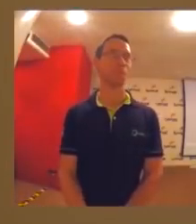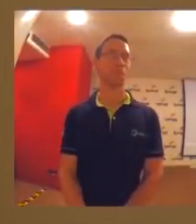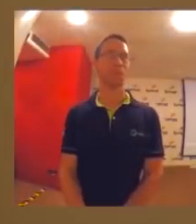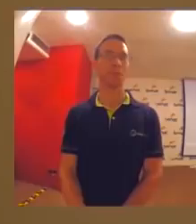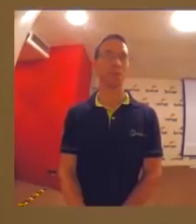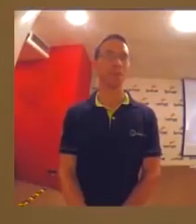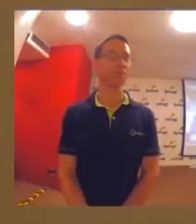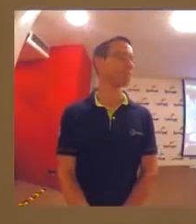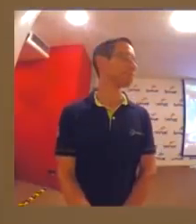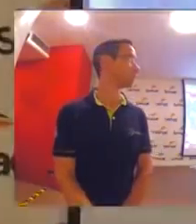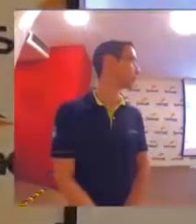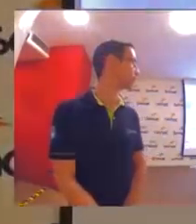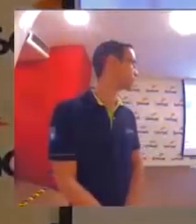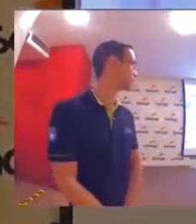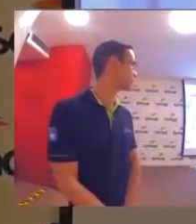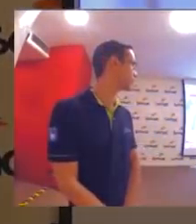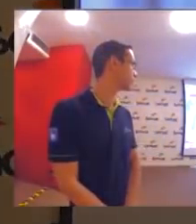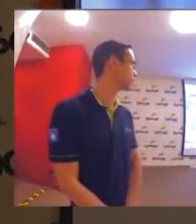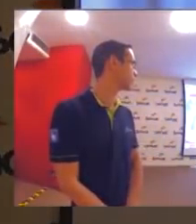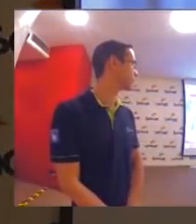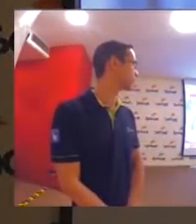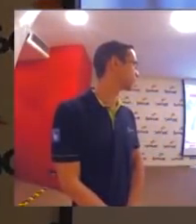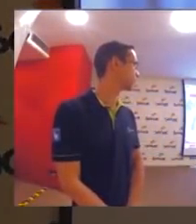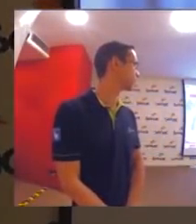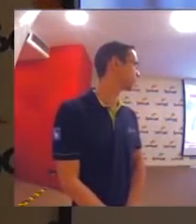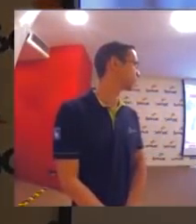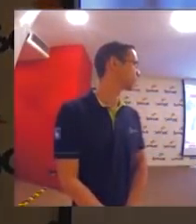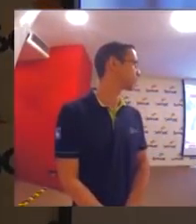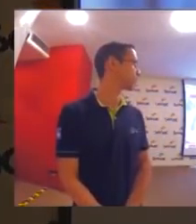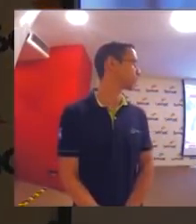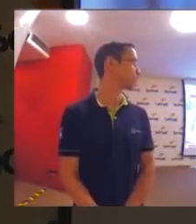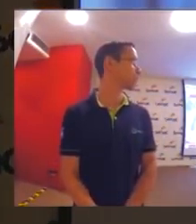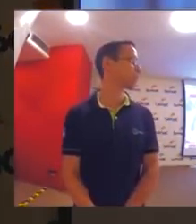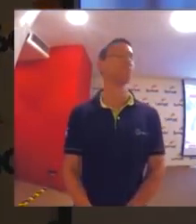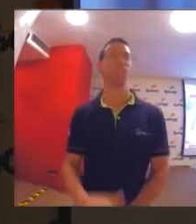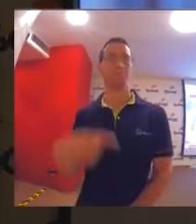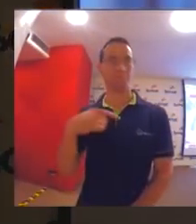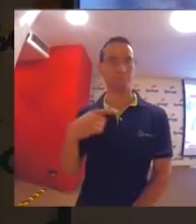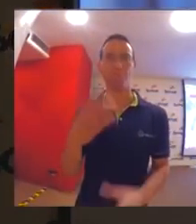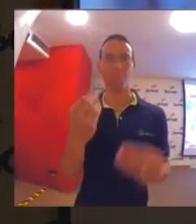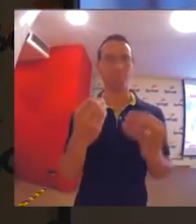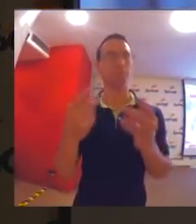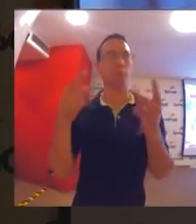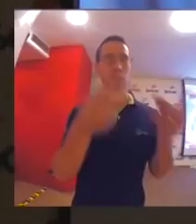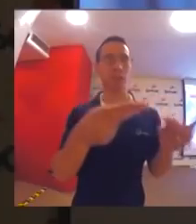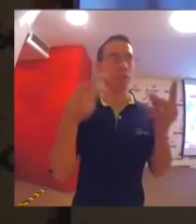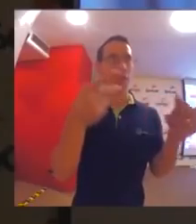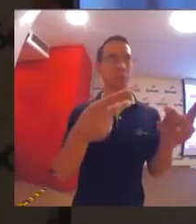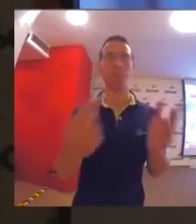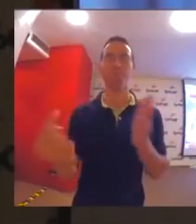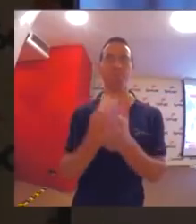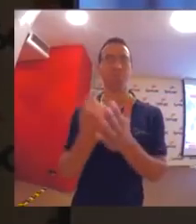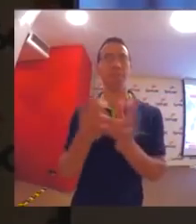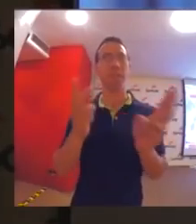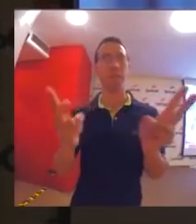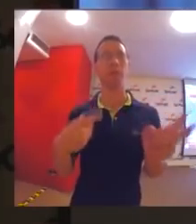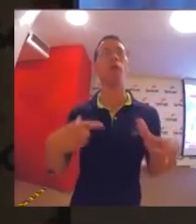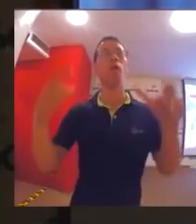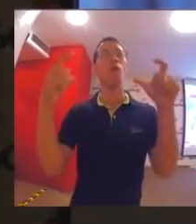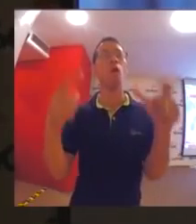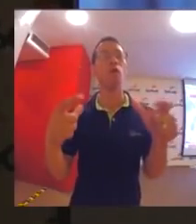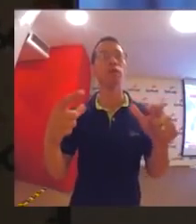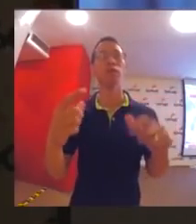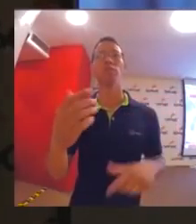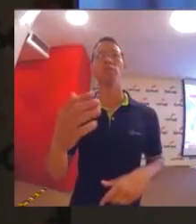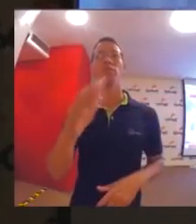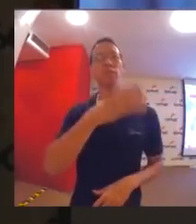muitas visitas. E tem umas perguntas que a gente não escapa. Primeiro é onde estão as crianças. Porque como eles não ouvem barulho, não